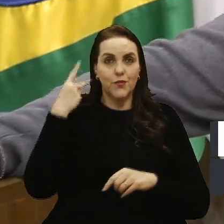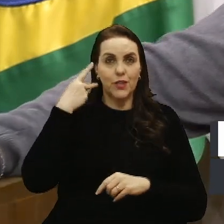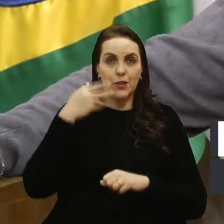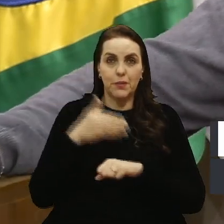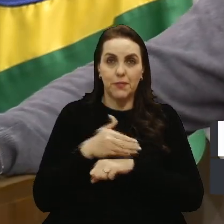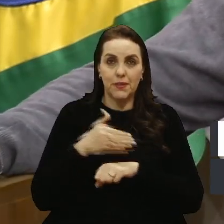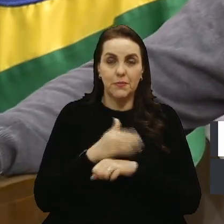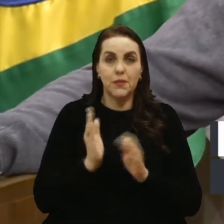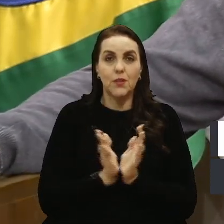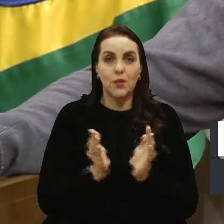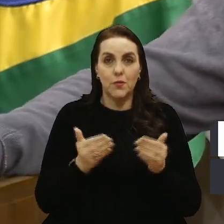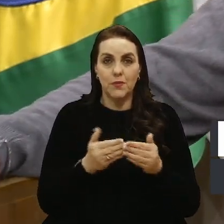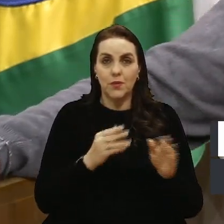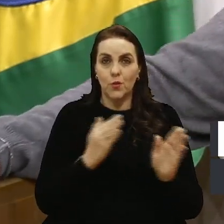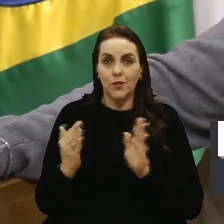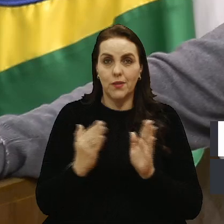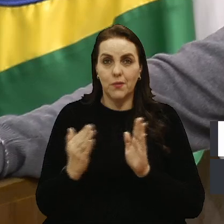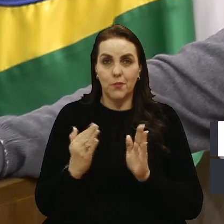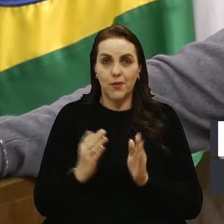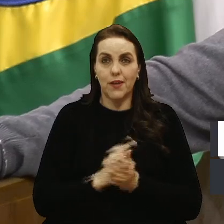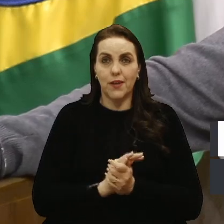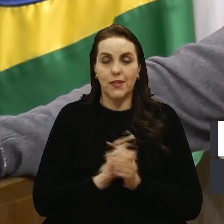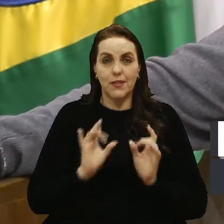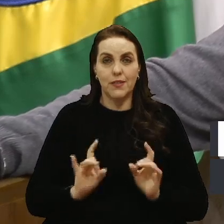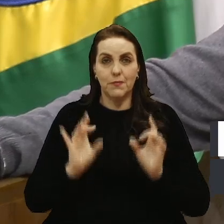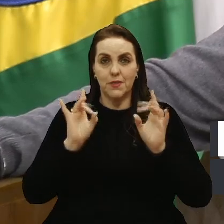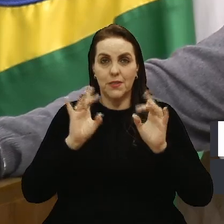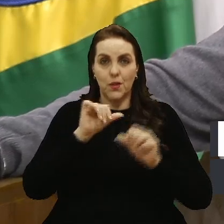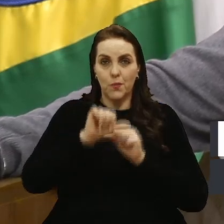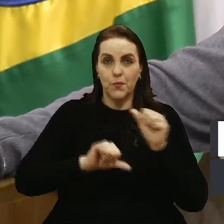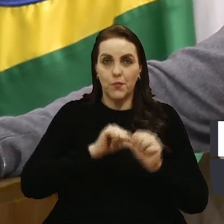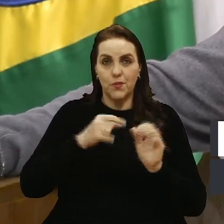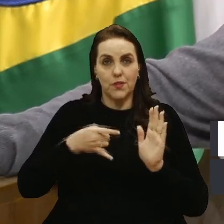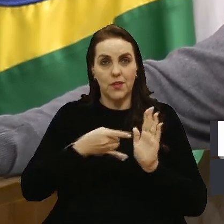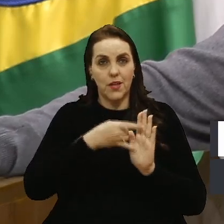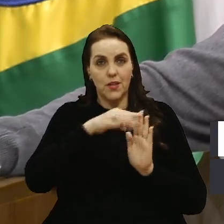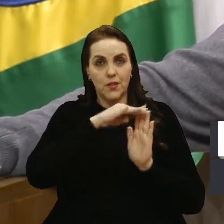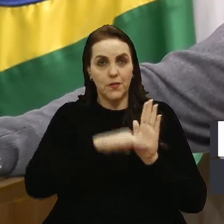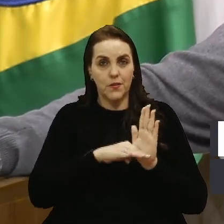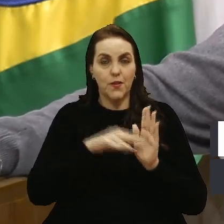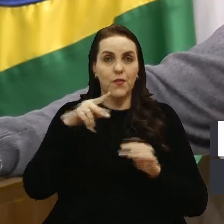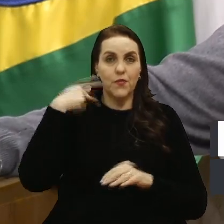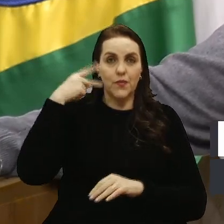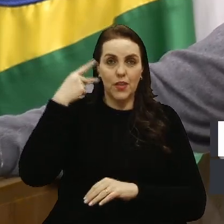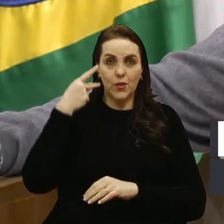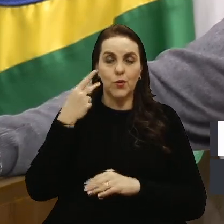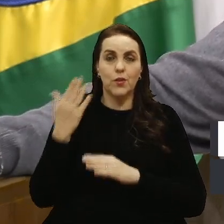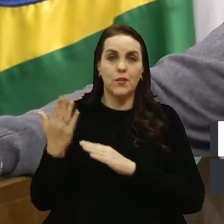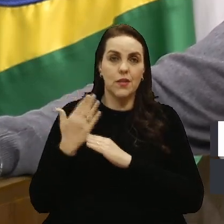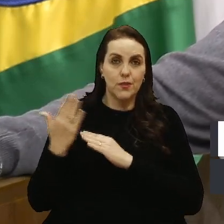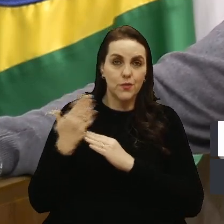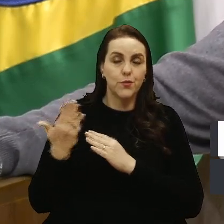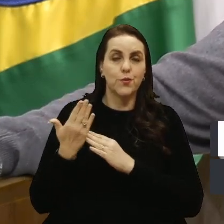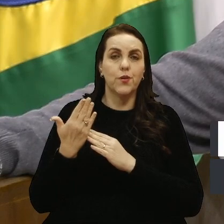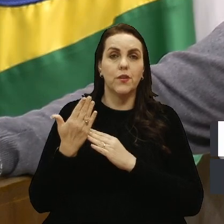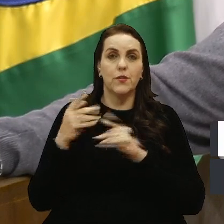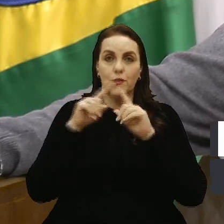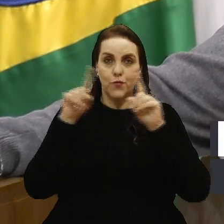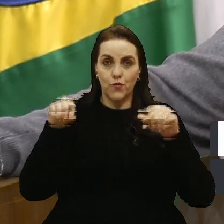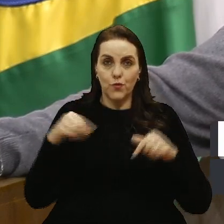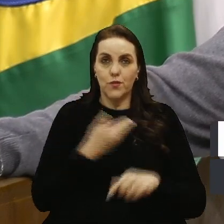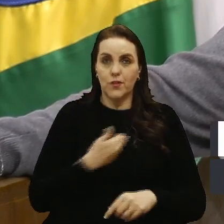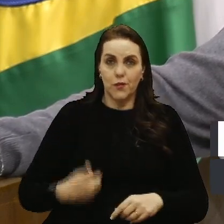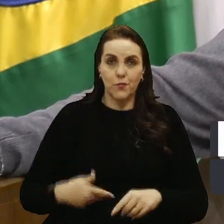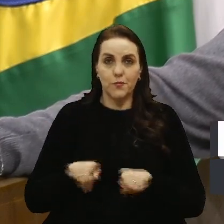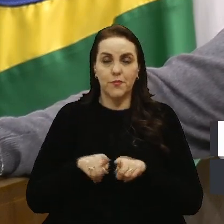da Comissão Temporária Especial para a alteração do regimento interno, os vereadores, assessores e servidores, em especial,